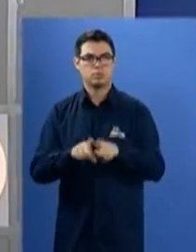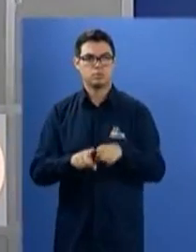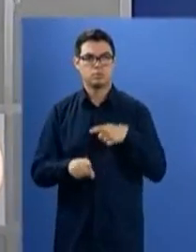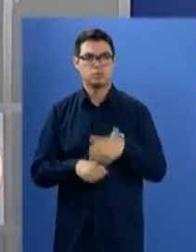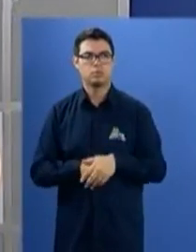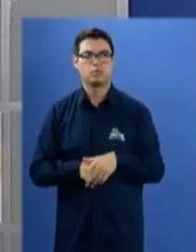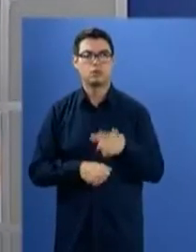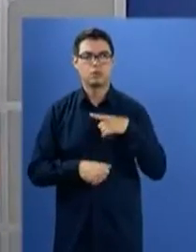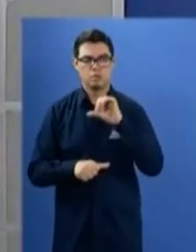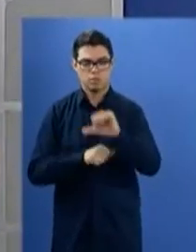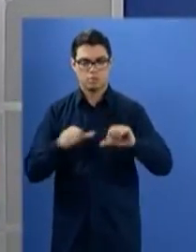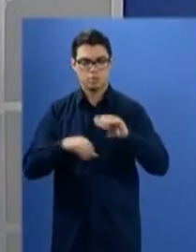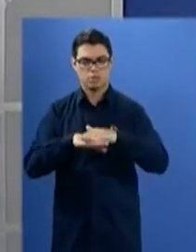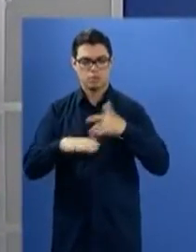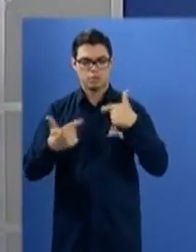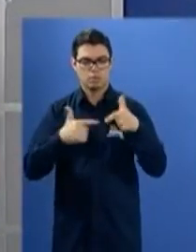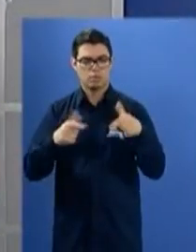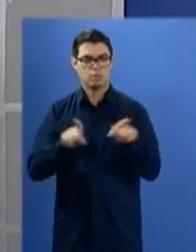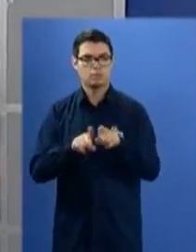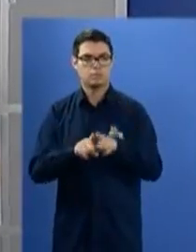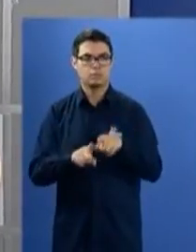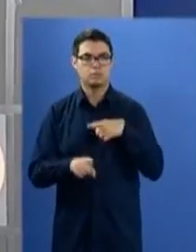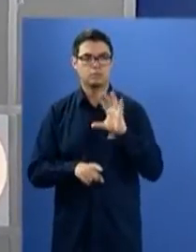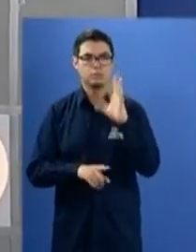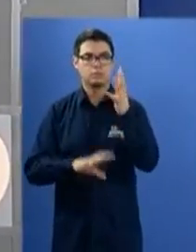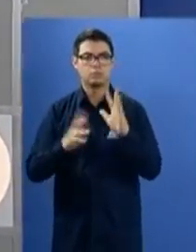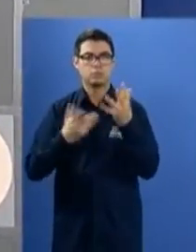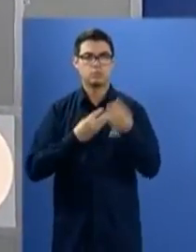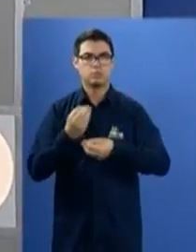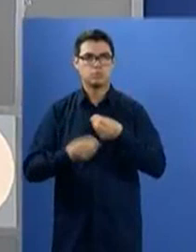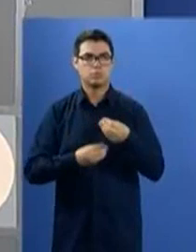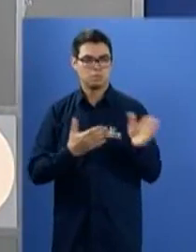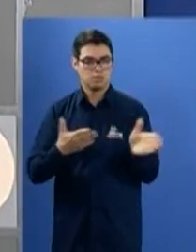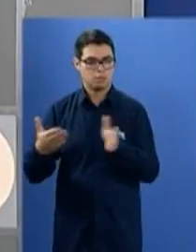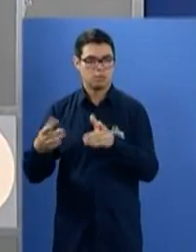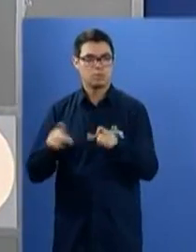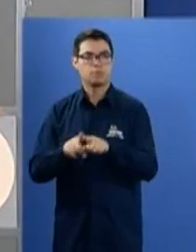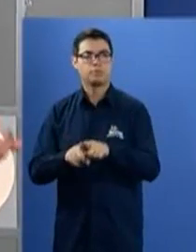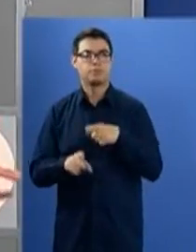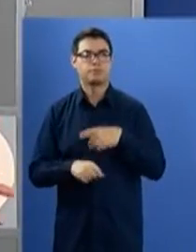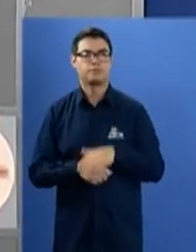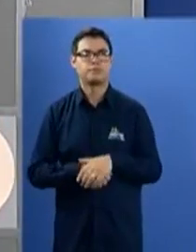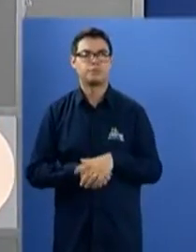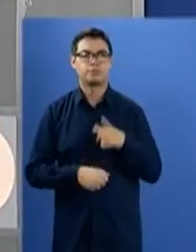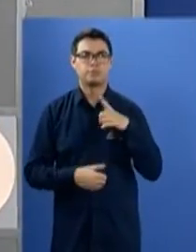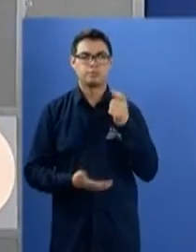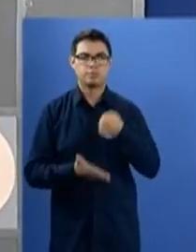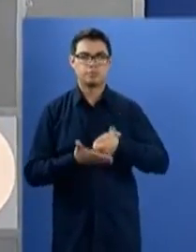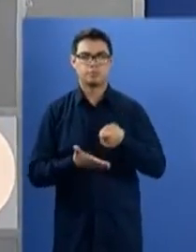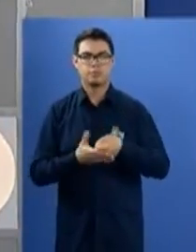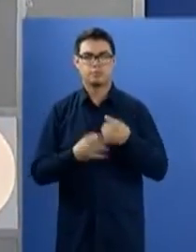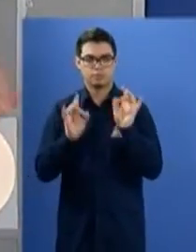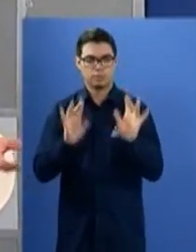Temos aí a mudança de mão de obra, decorrente de alterações nos processos produtivos, uma exigência de mão de